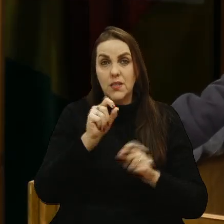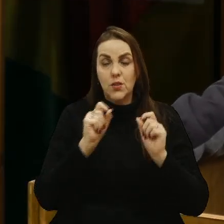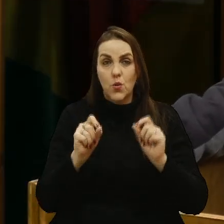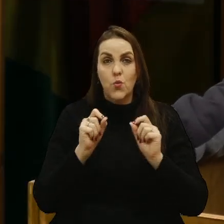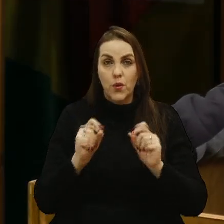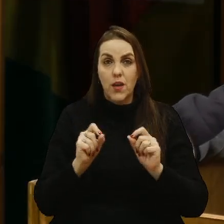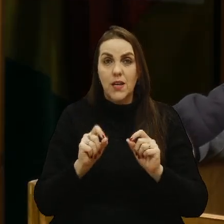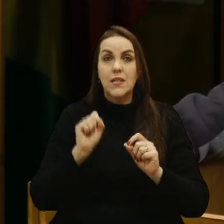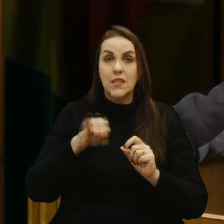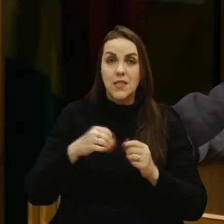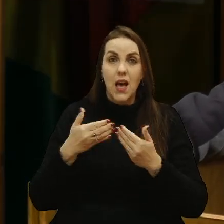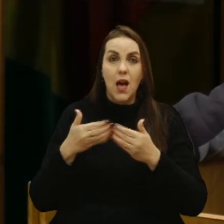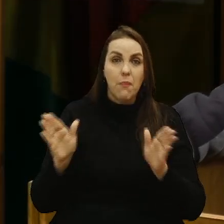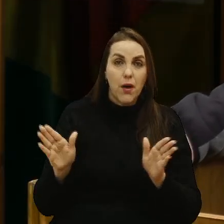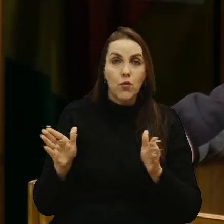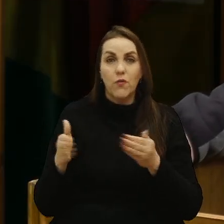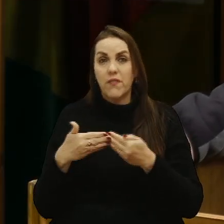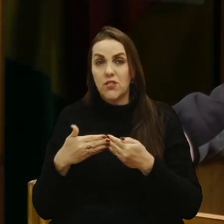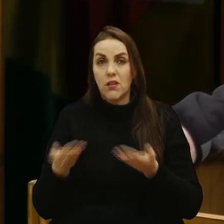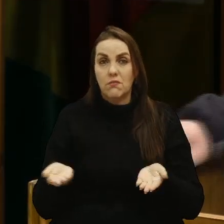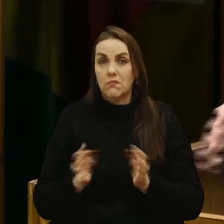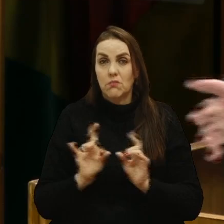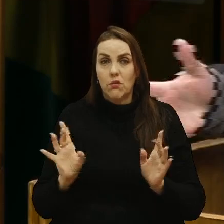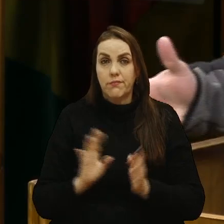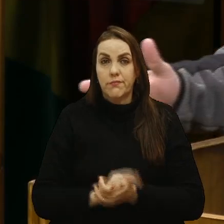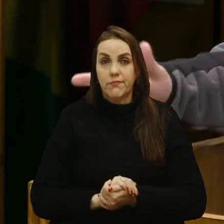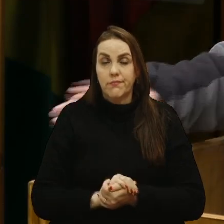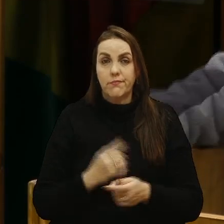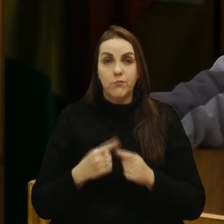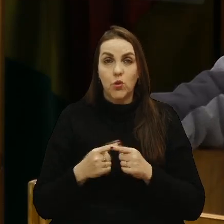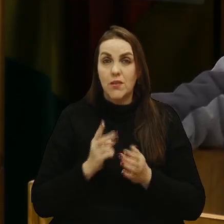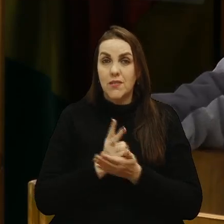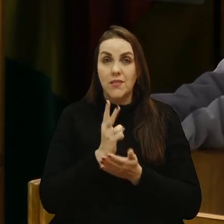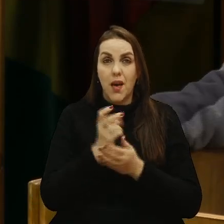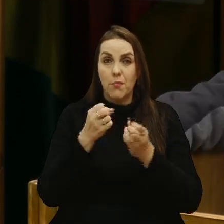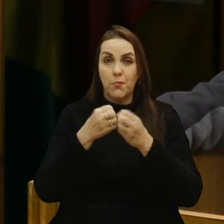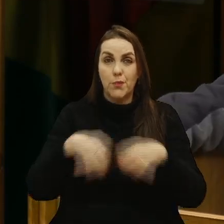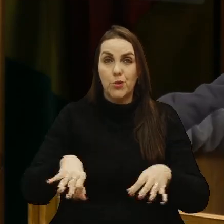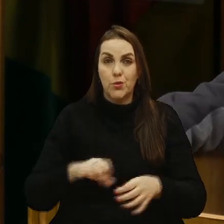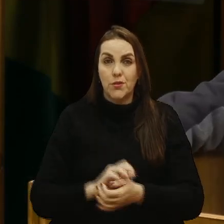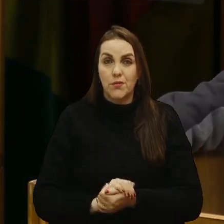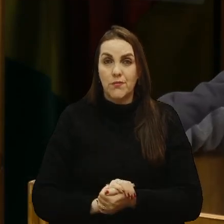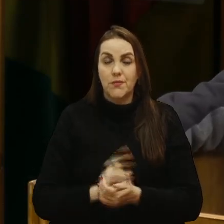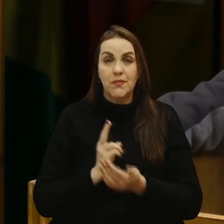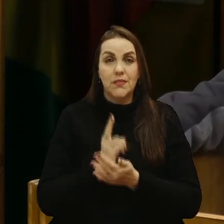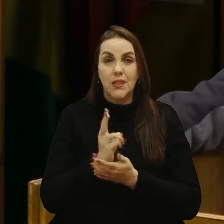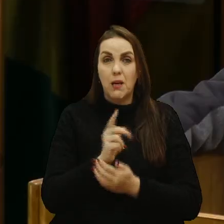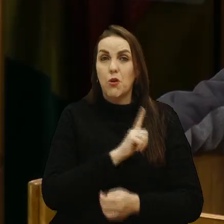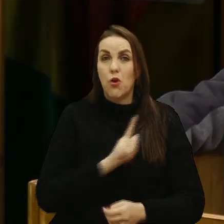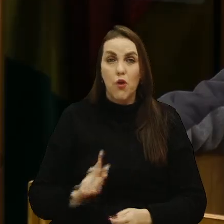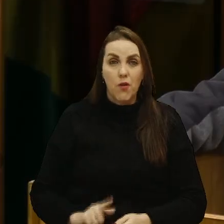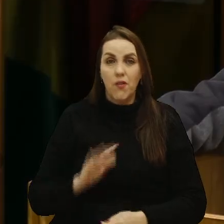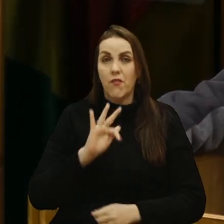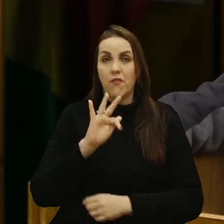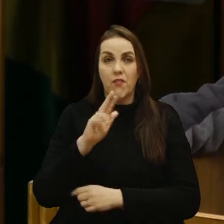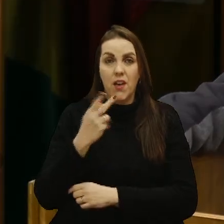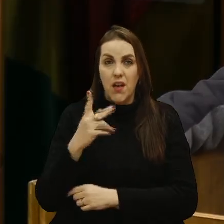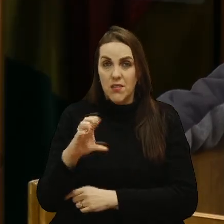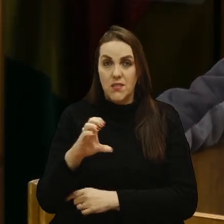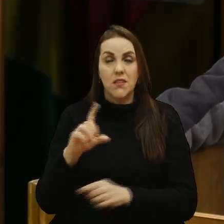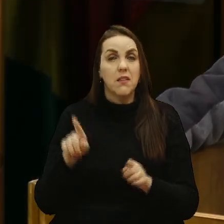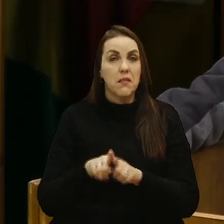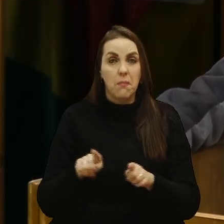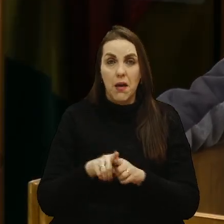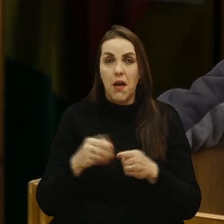é se o Correio vai ficar aberto ou não vai ficar aberto. Porque ele sempre deu prejuízo. Ele deu prejuízo no governo Fernando Henrique, ficou aberto. Deu prejuízo no